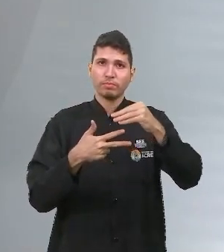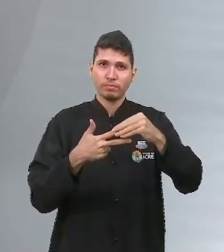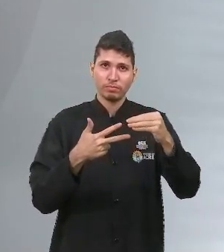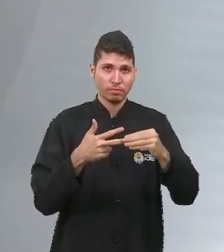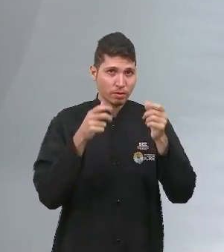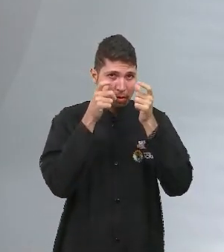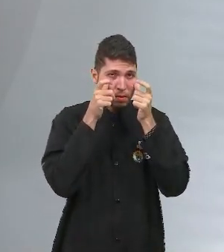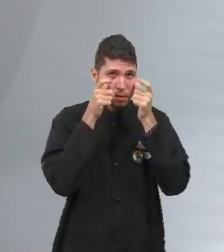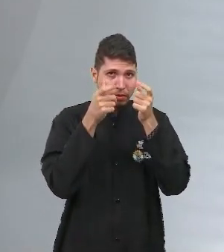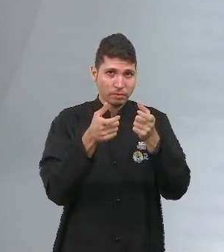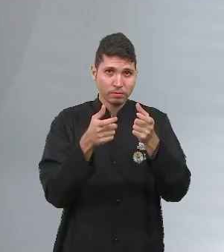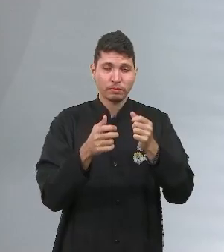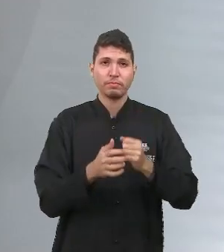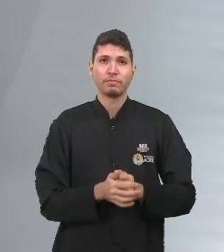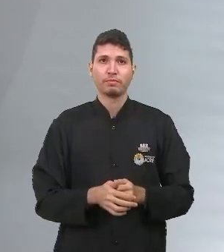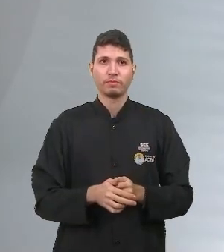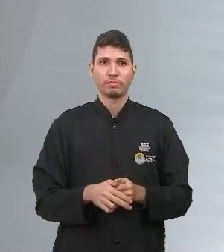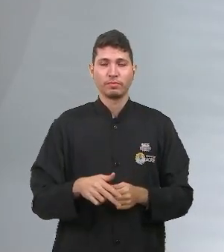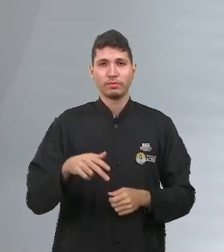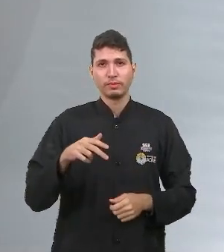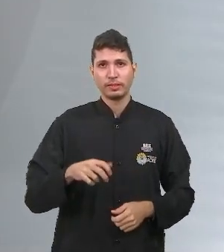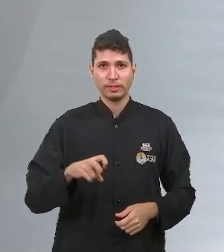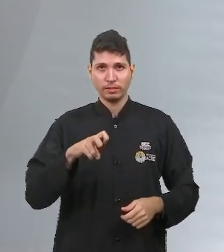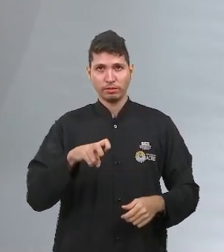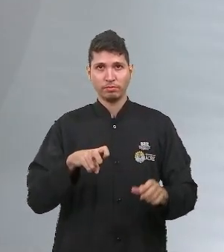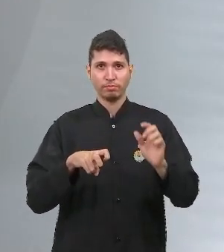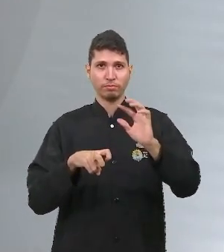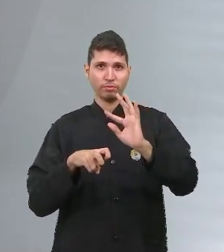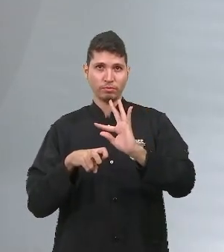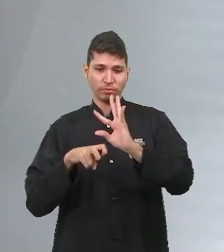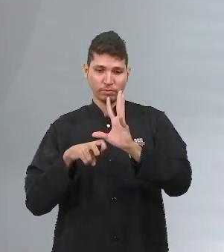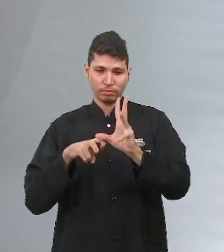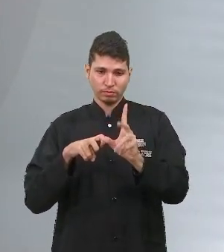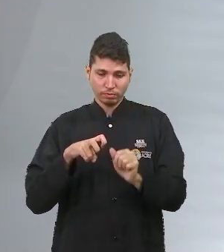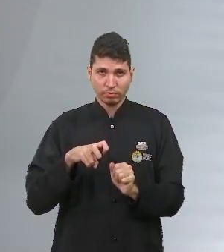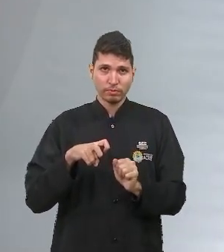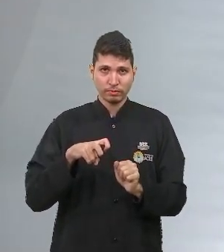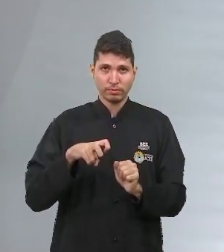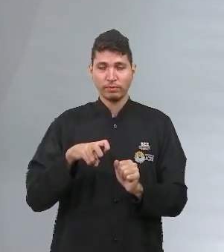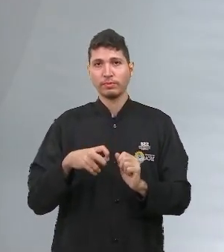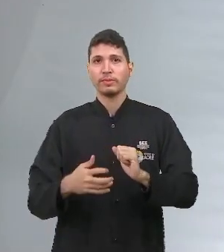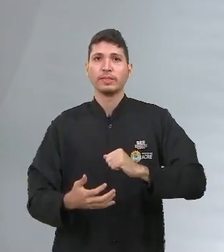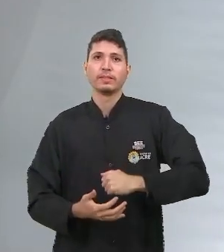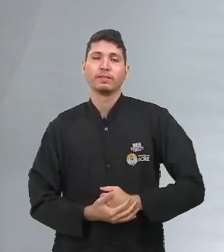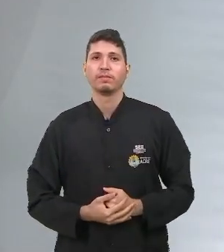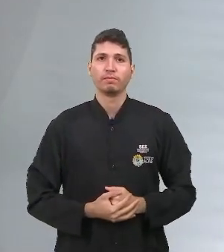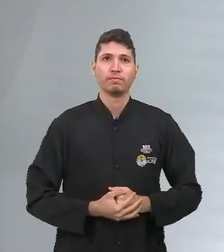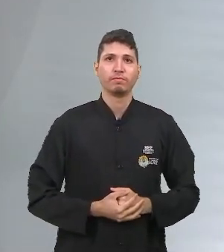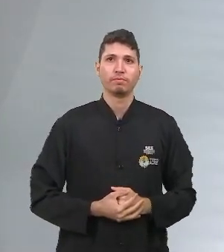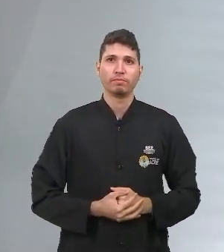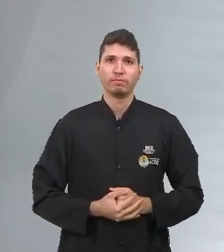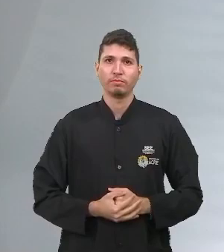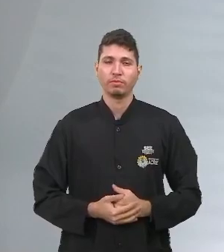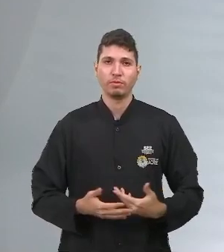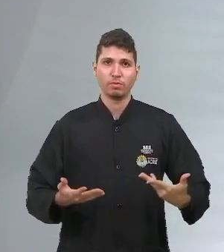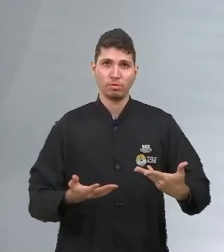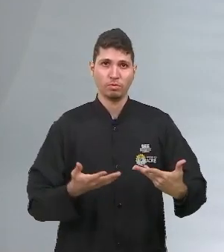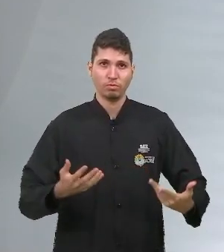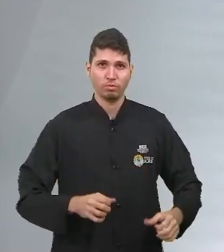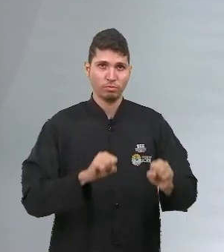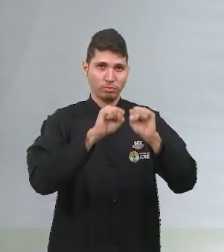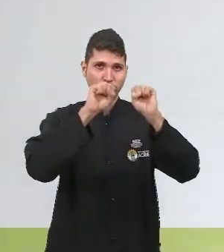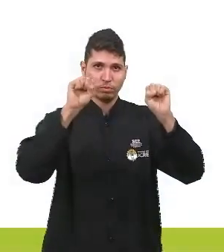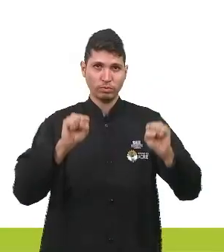prestem atenção. Fisiologia animal. Já falamos um pouquinho de fisiologia e hoje nós vamos falar sobre o tubo digestório, ou o